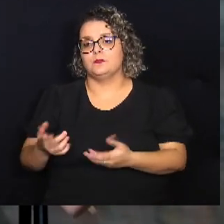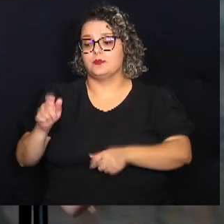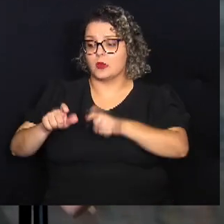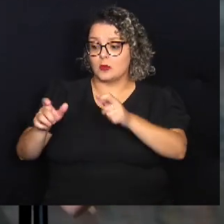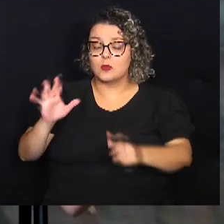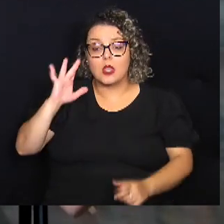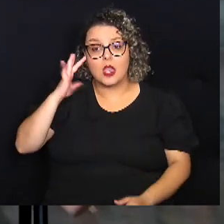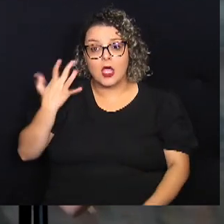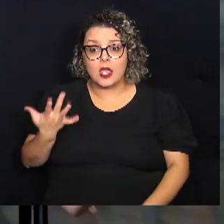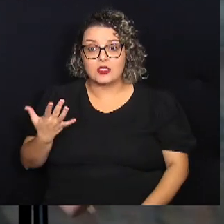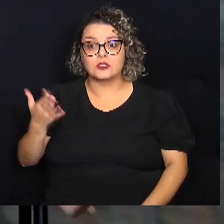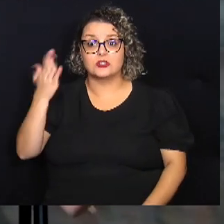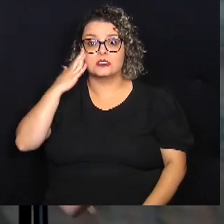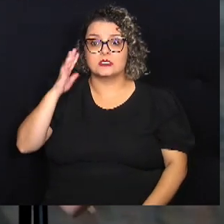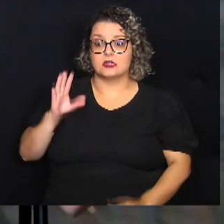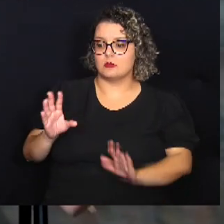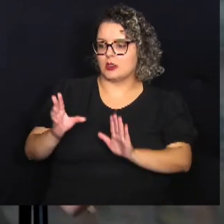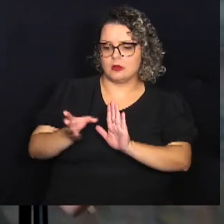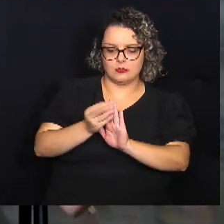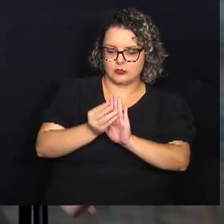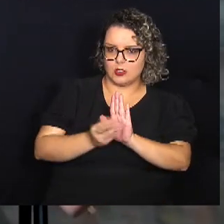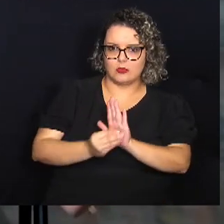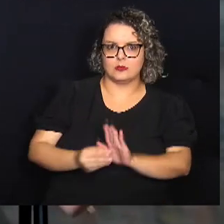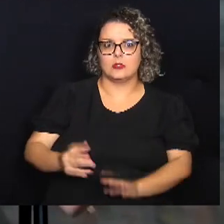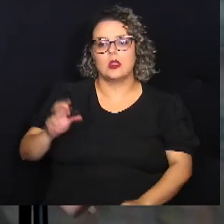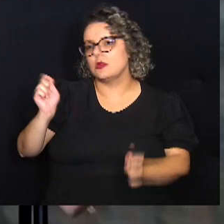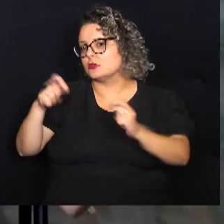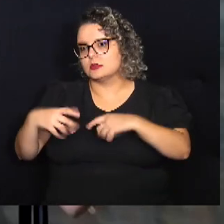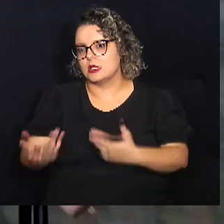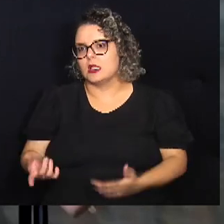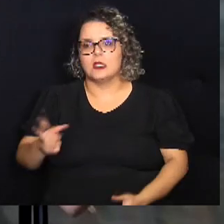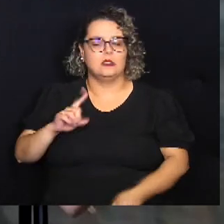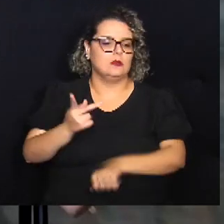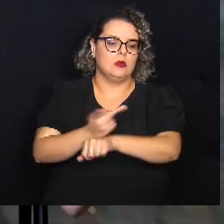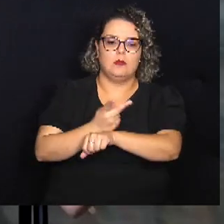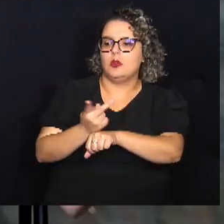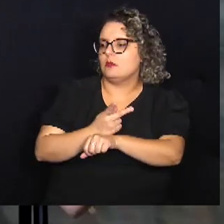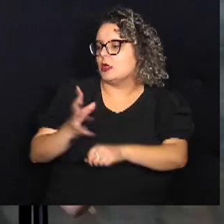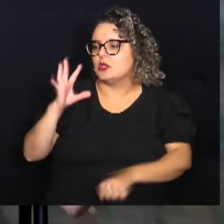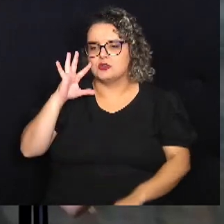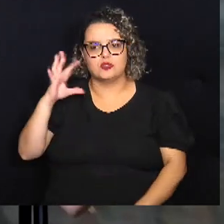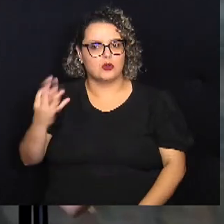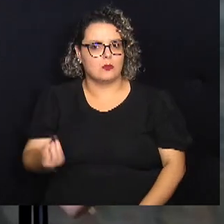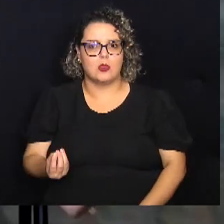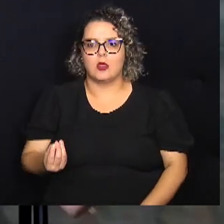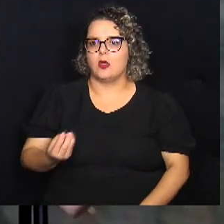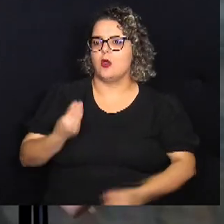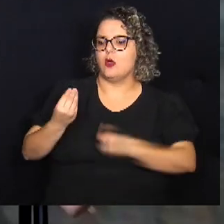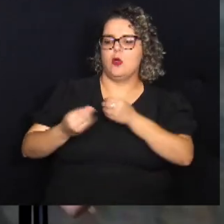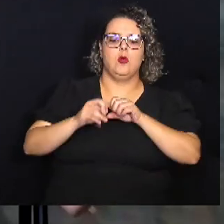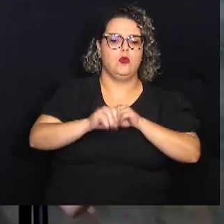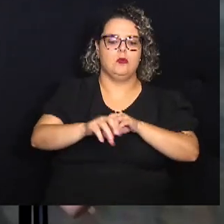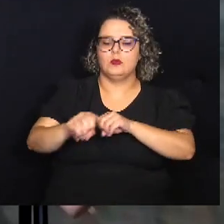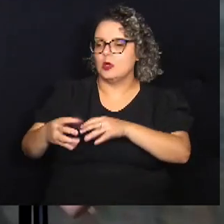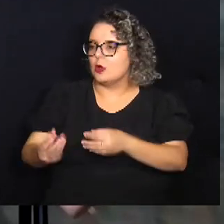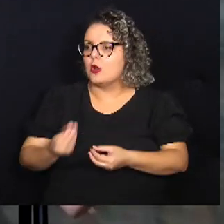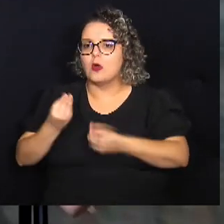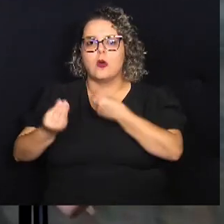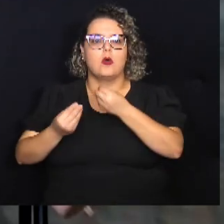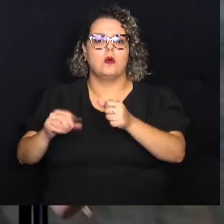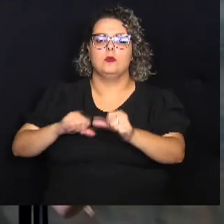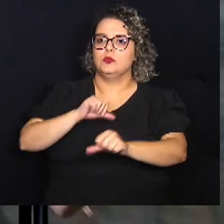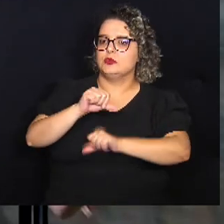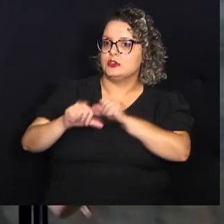acha que saber o conteúdo é suficiente. Então ela não vai atrás nem de conhecimento sobre como ensinar, como transformar